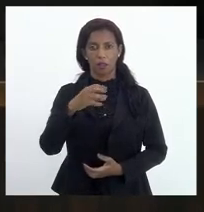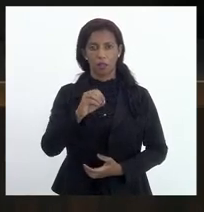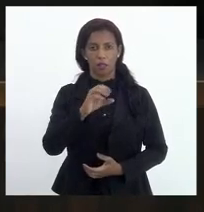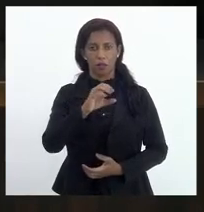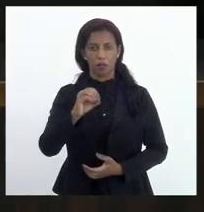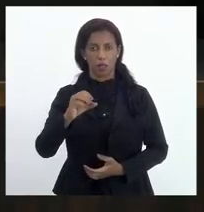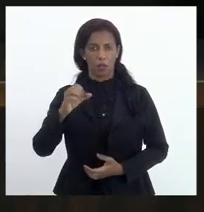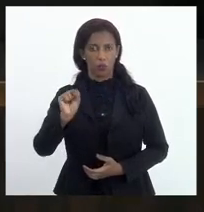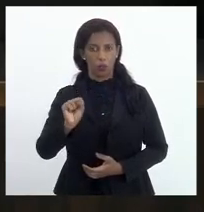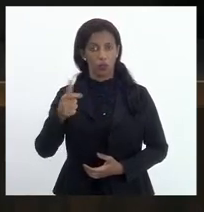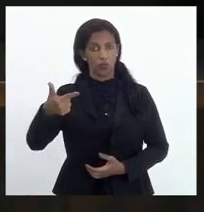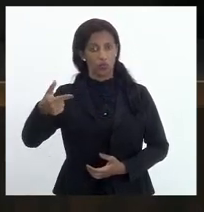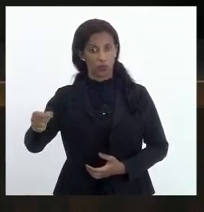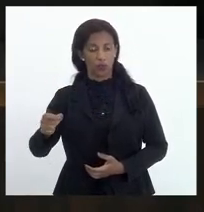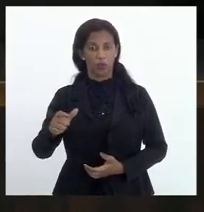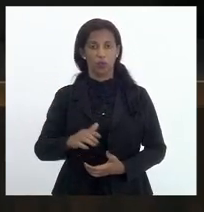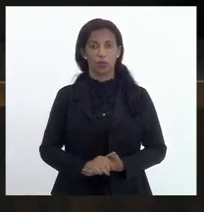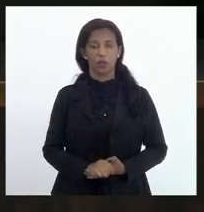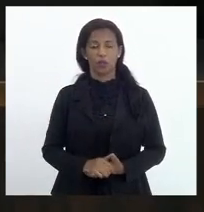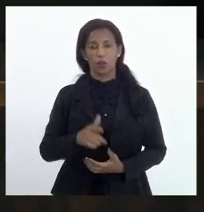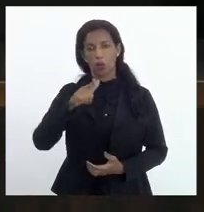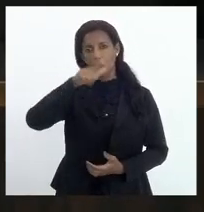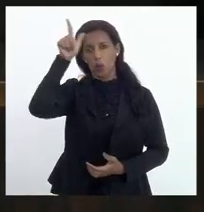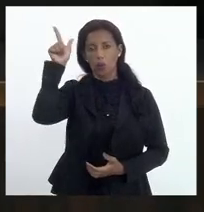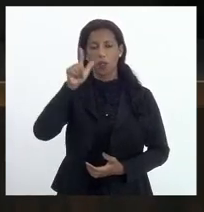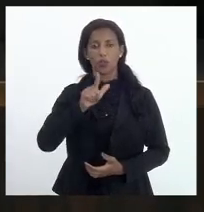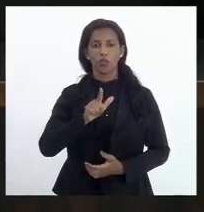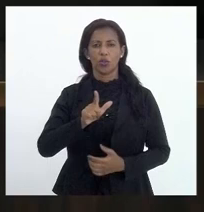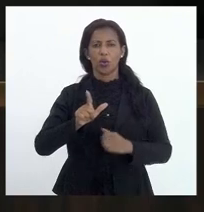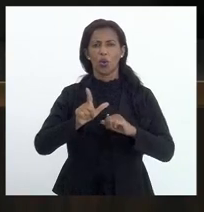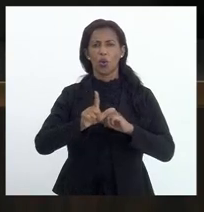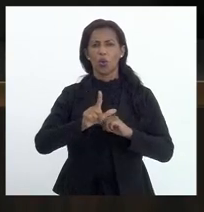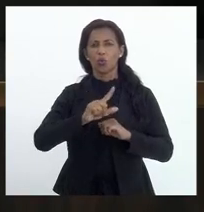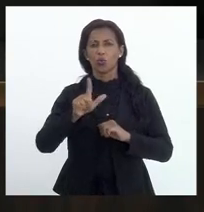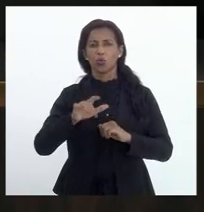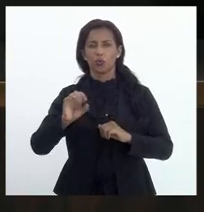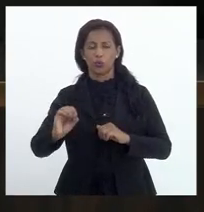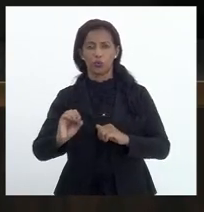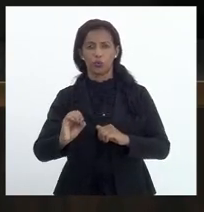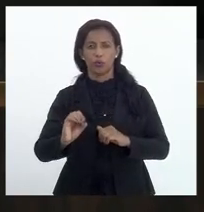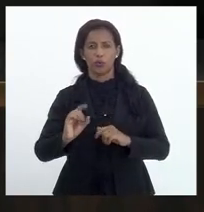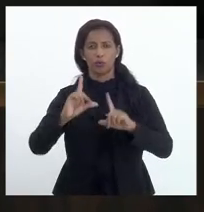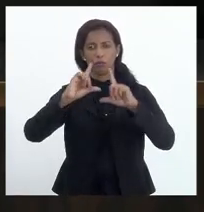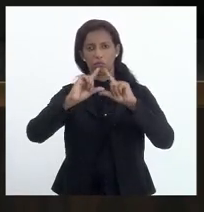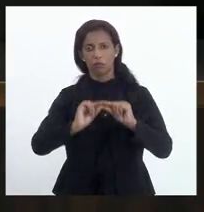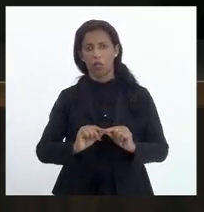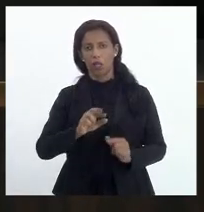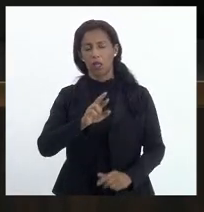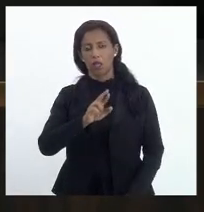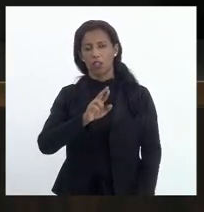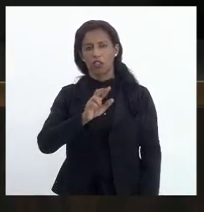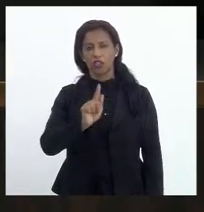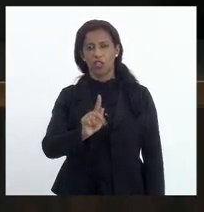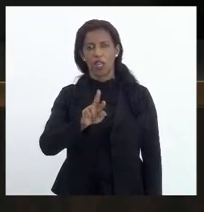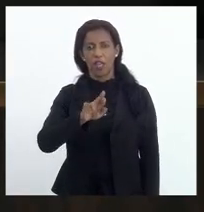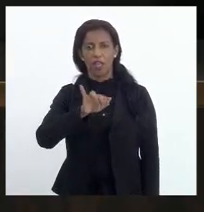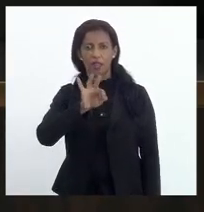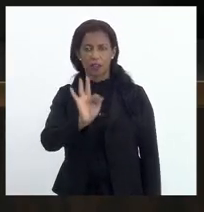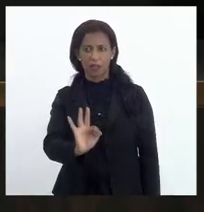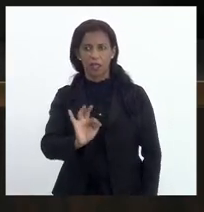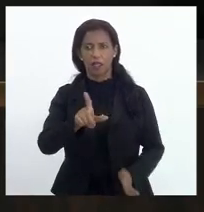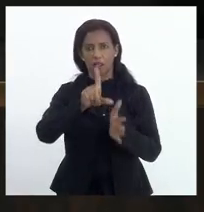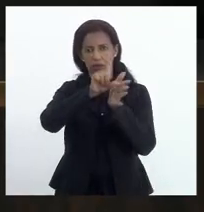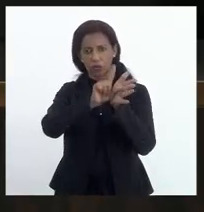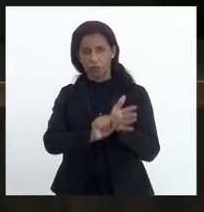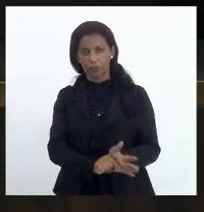3008 de 20, de autoria dos deputados Luiz Paulo e Lucinha. Dispõe sobre a redução da taxa GRT cobrada para licenciamento anual